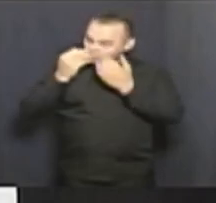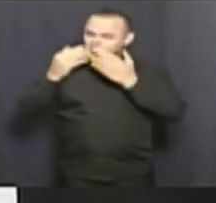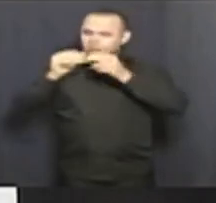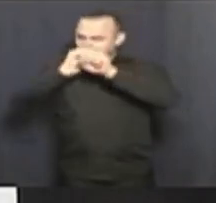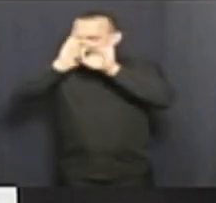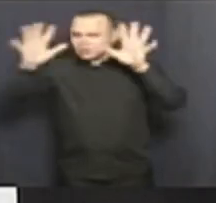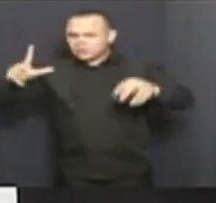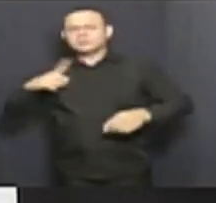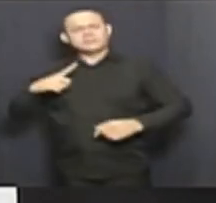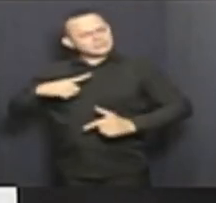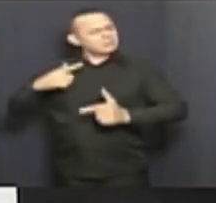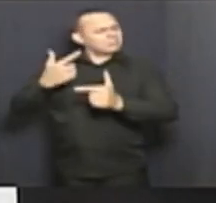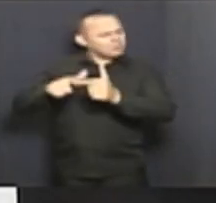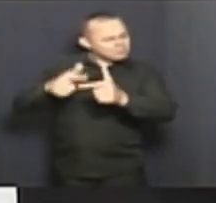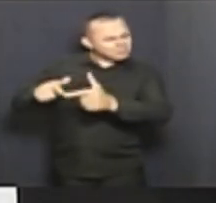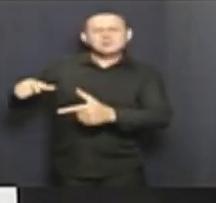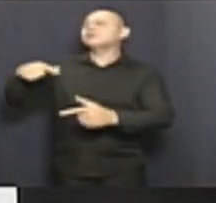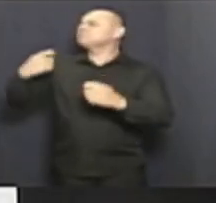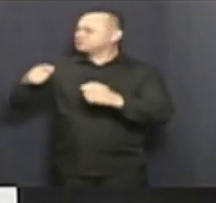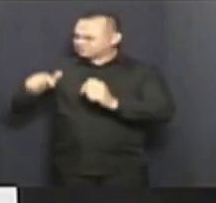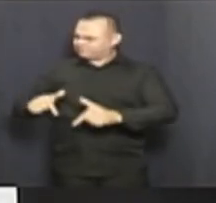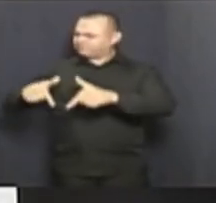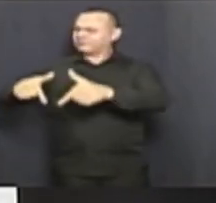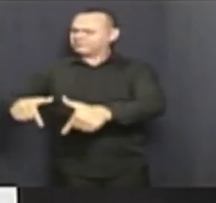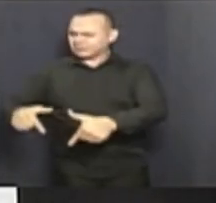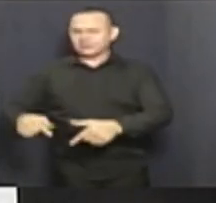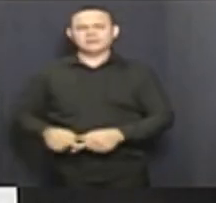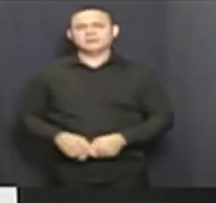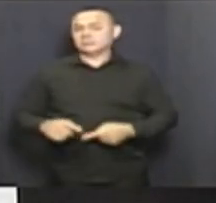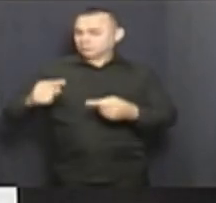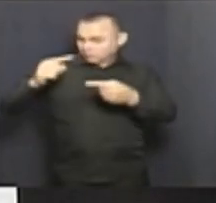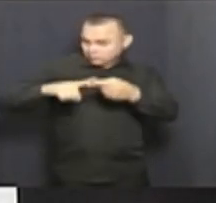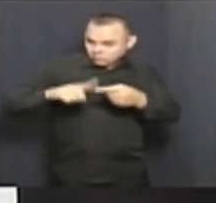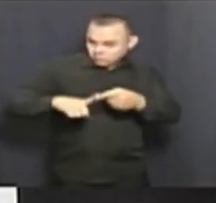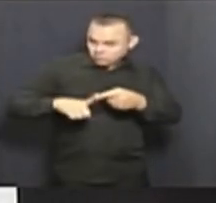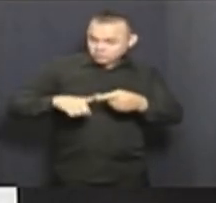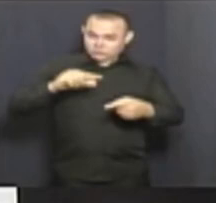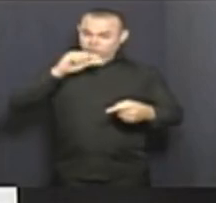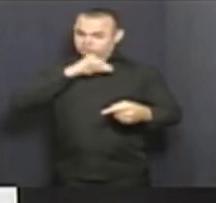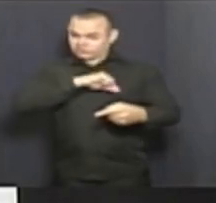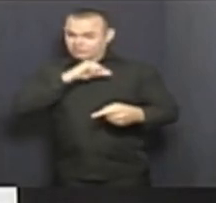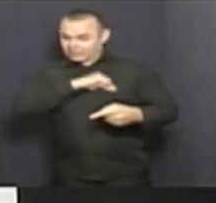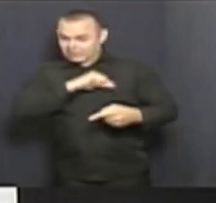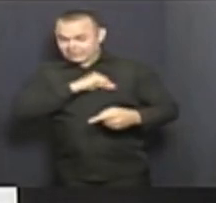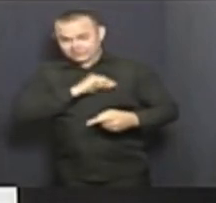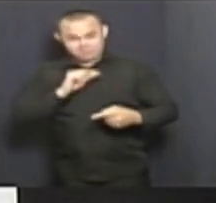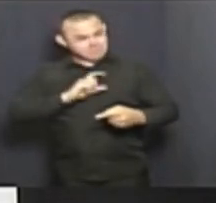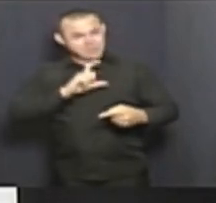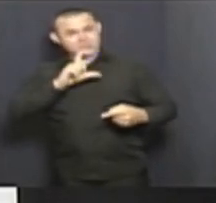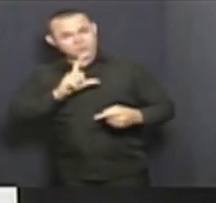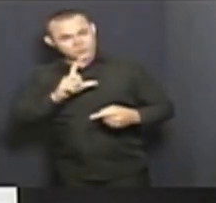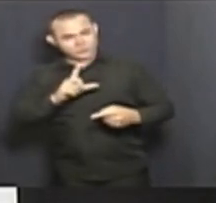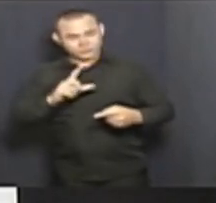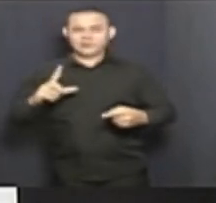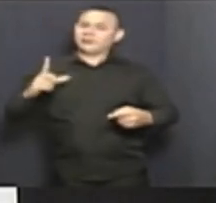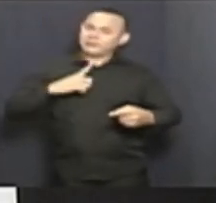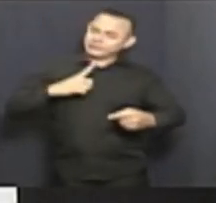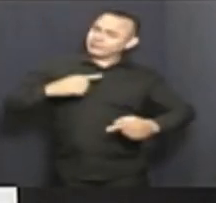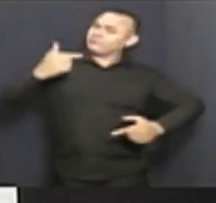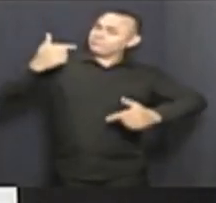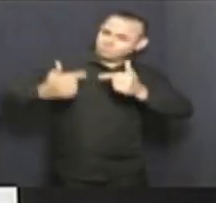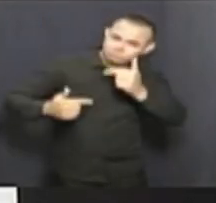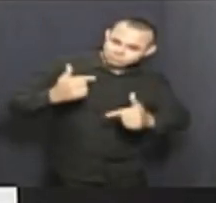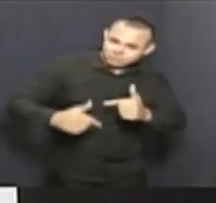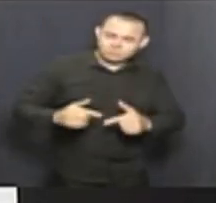enfrentar a questão do maior salário no debate anterior restou a polêmica aqui